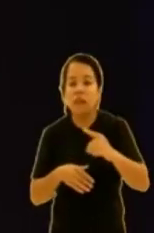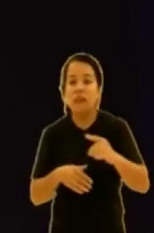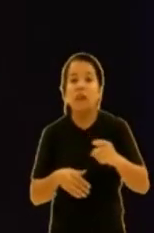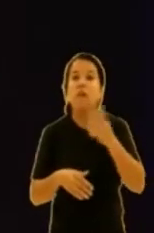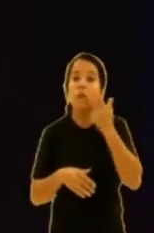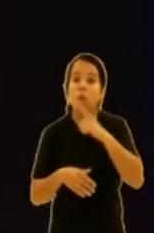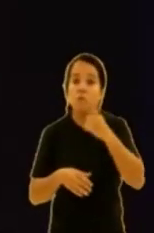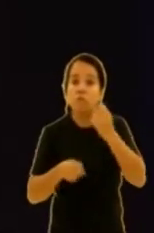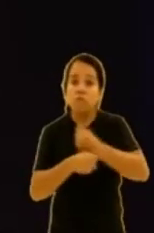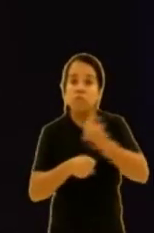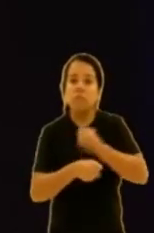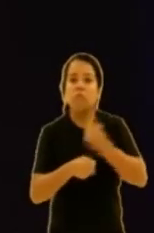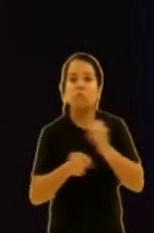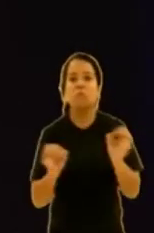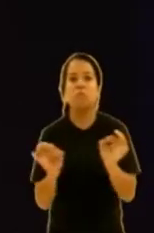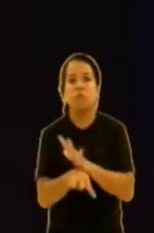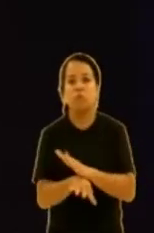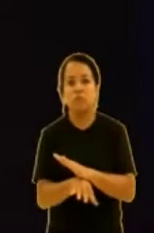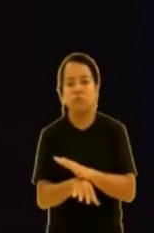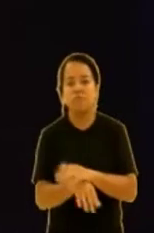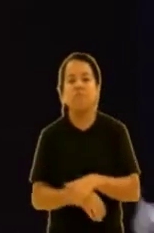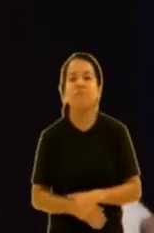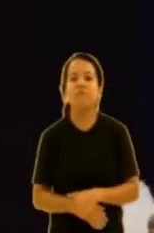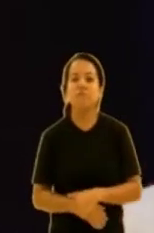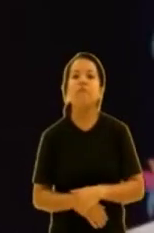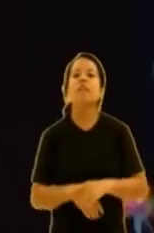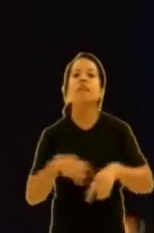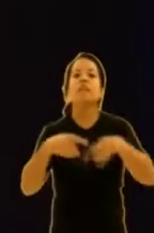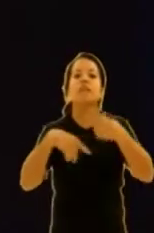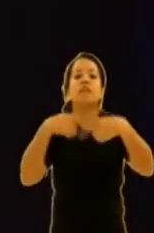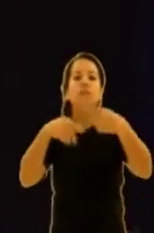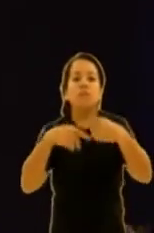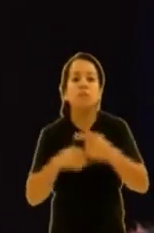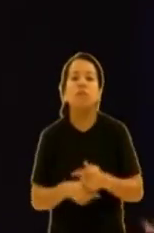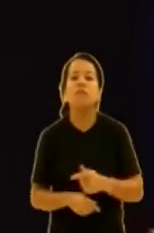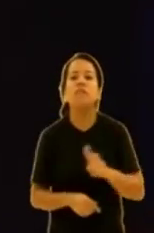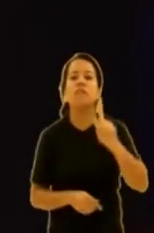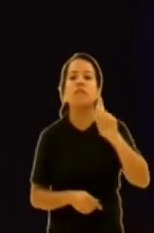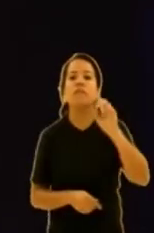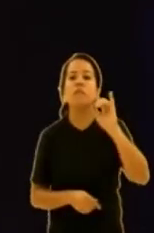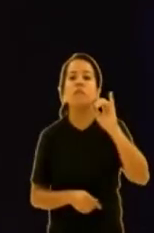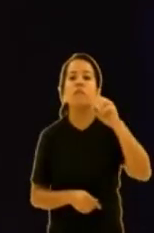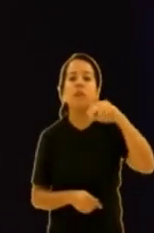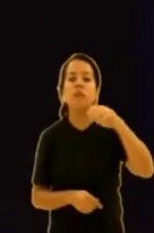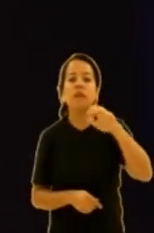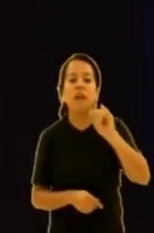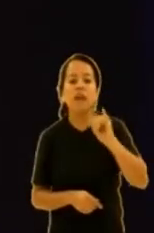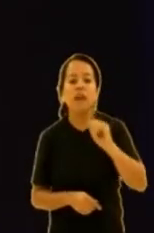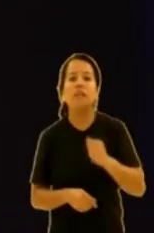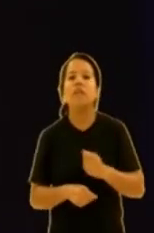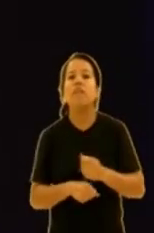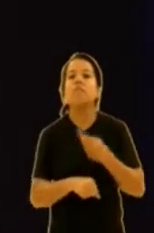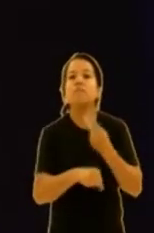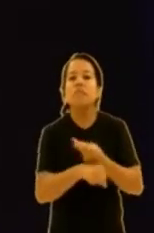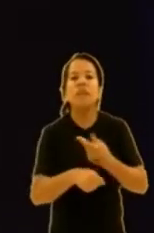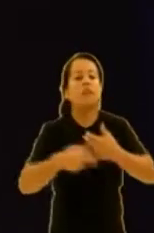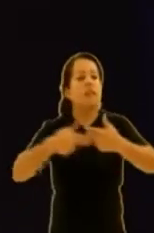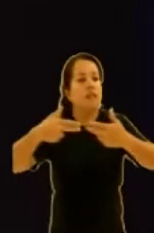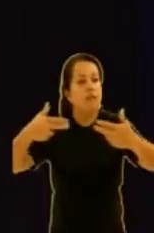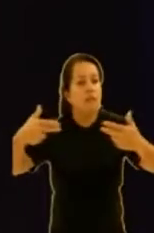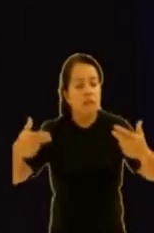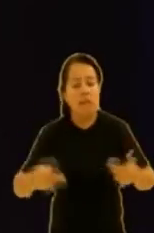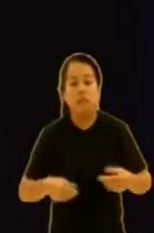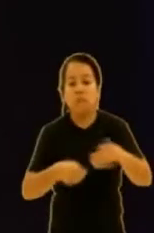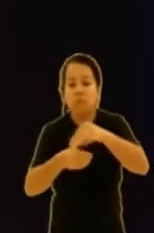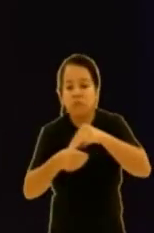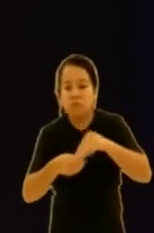pé. Aconteceu em Aparecida de Goiânia, aconteceu em João Pessoa, está acontecendo em Fortaleza e em centenas de